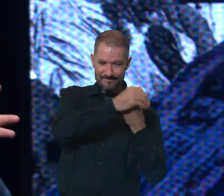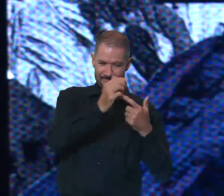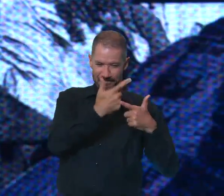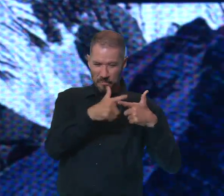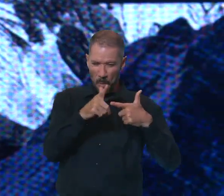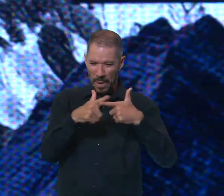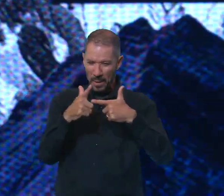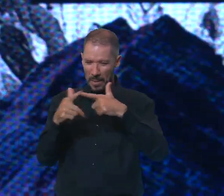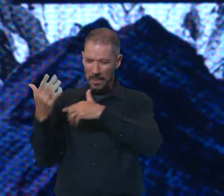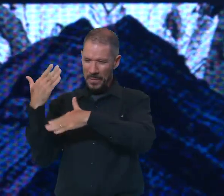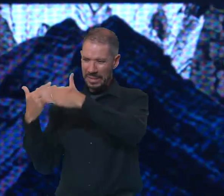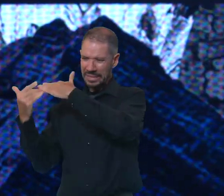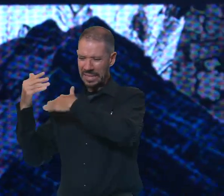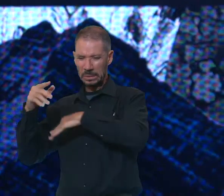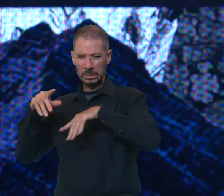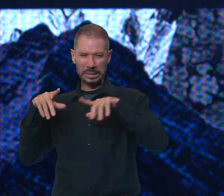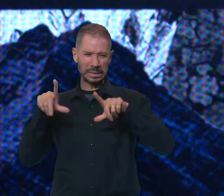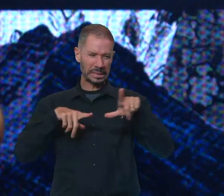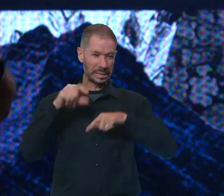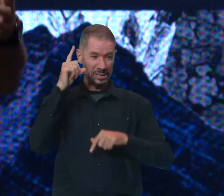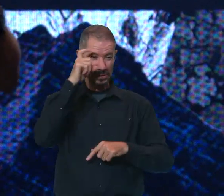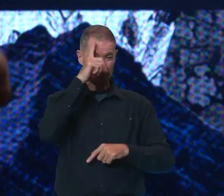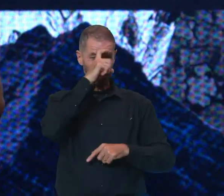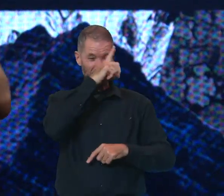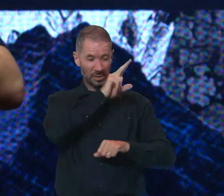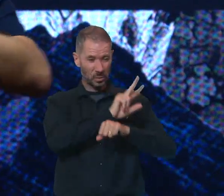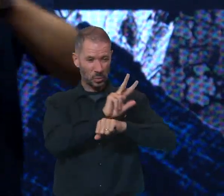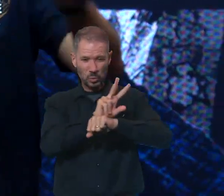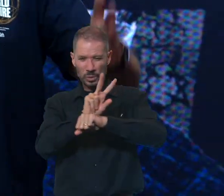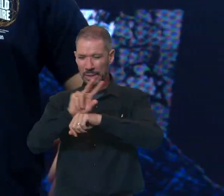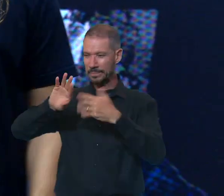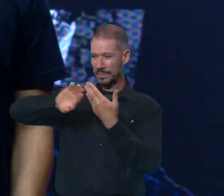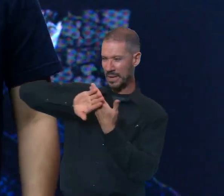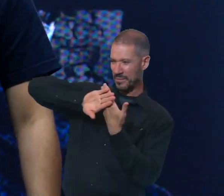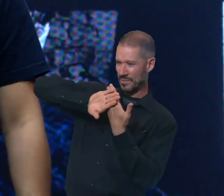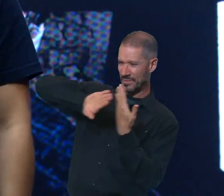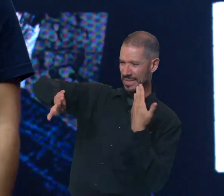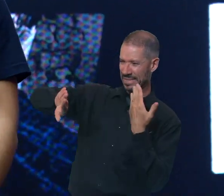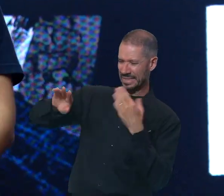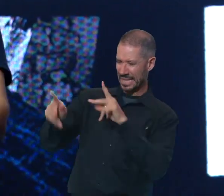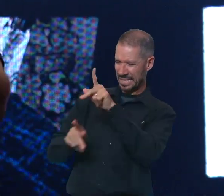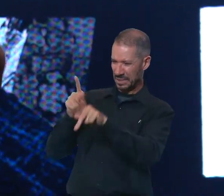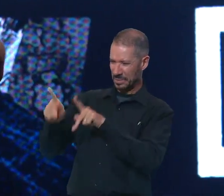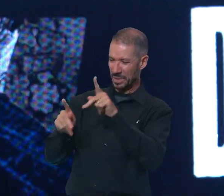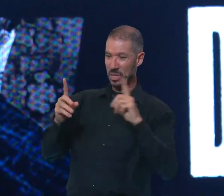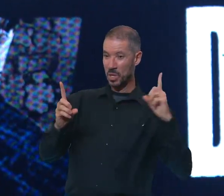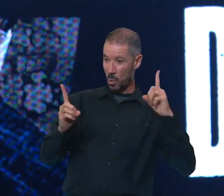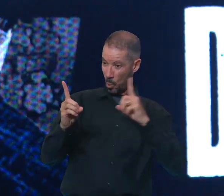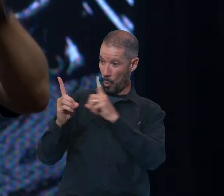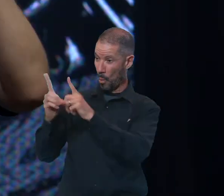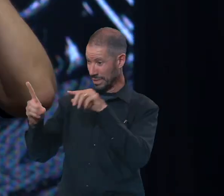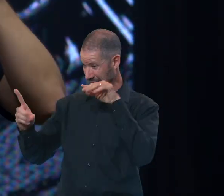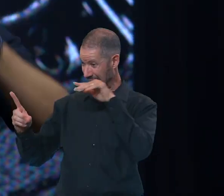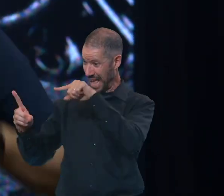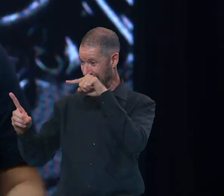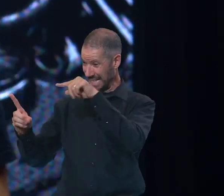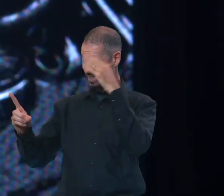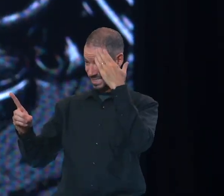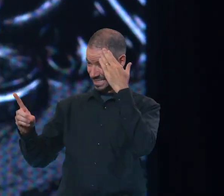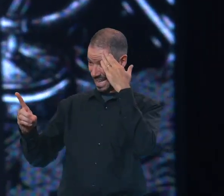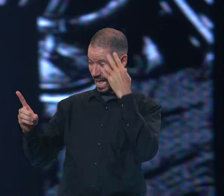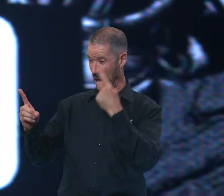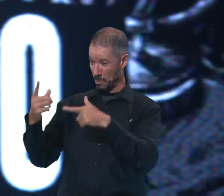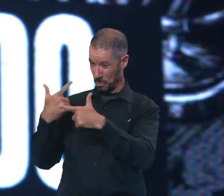do passado dá muito trabalho. Você tem que mudar de cidade, se afastar de pessoas, porque se você encontra as pessoas que sabem do teu passado,